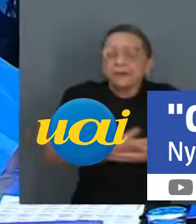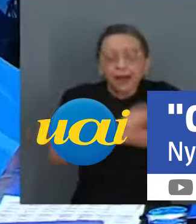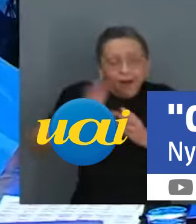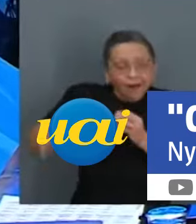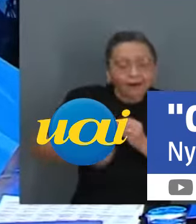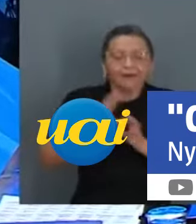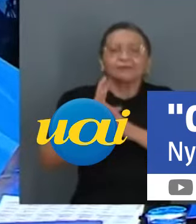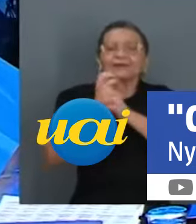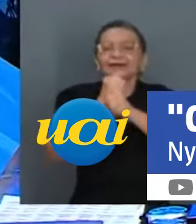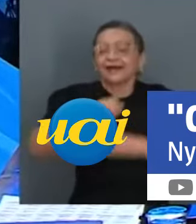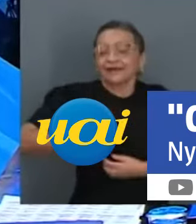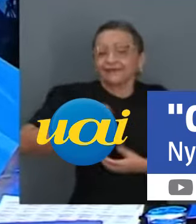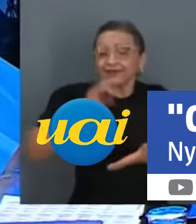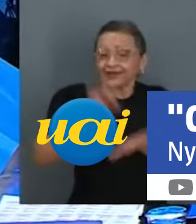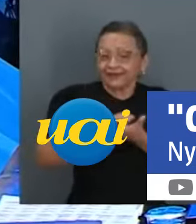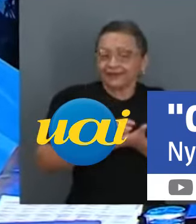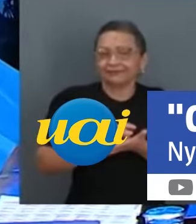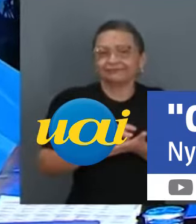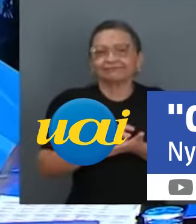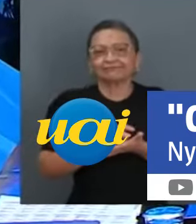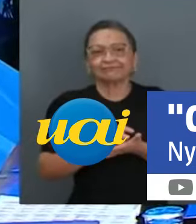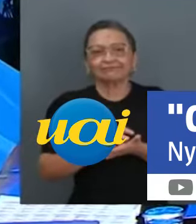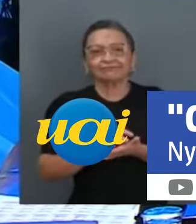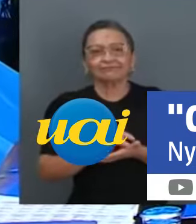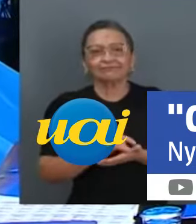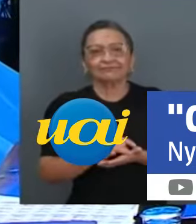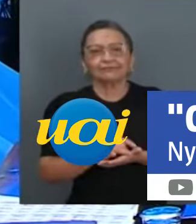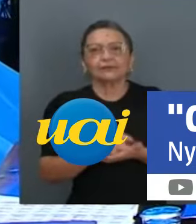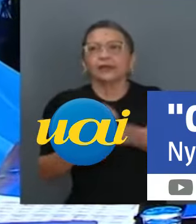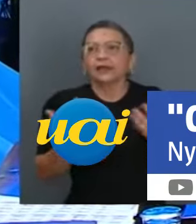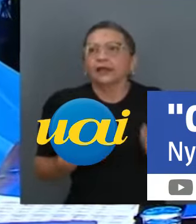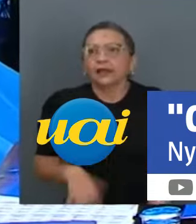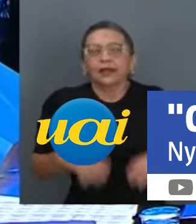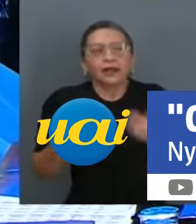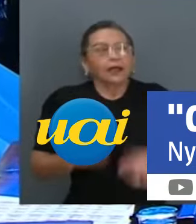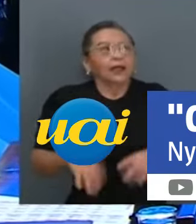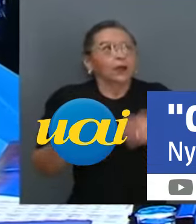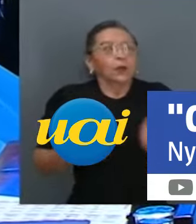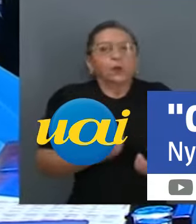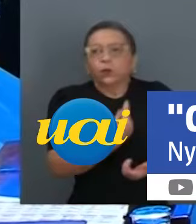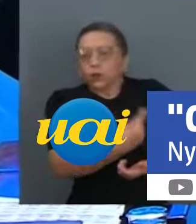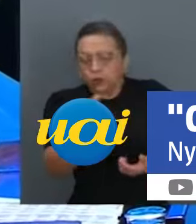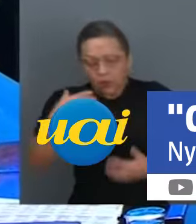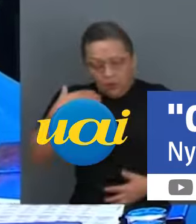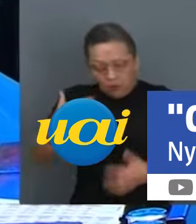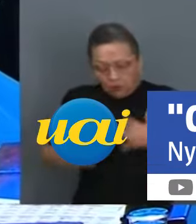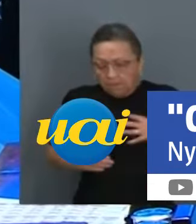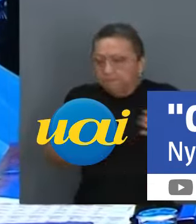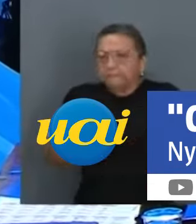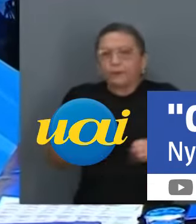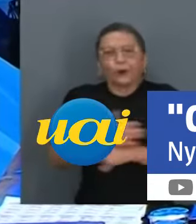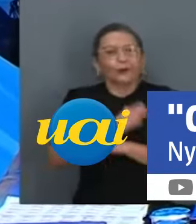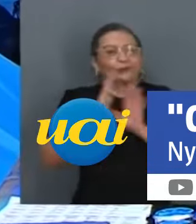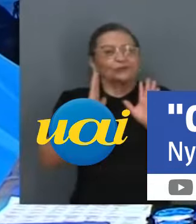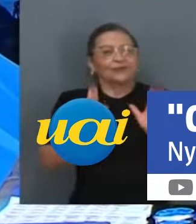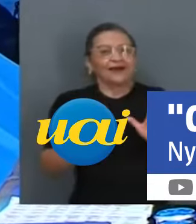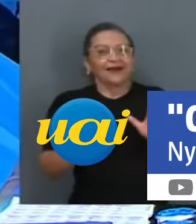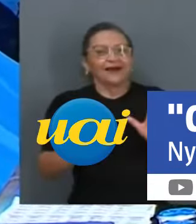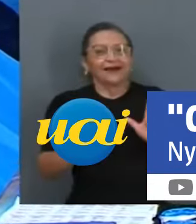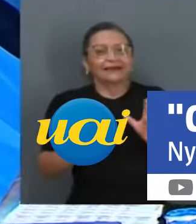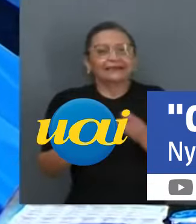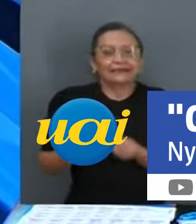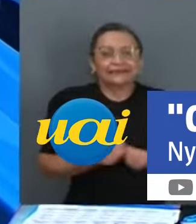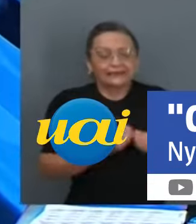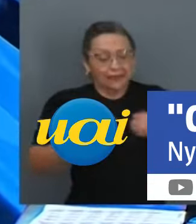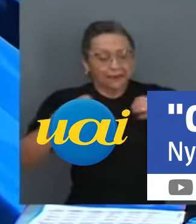a sua existência cada célula do seu corpo estava formada seus pequenos